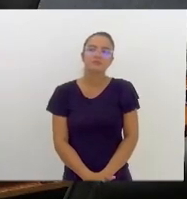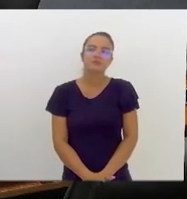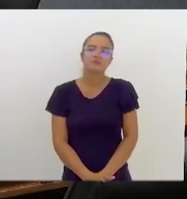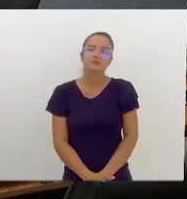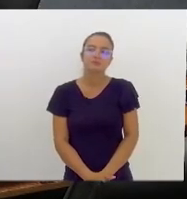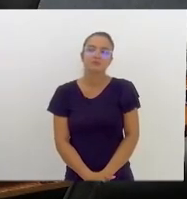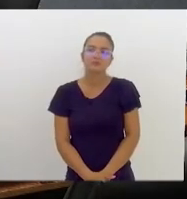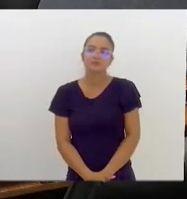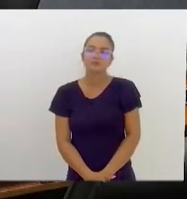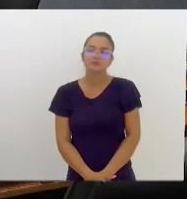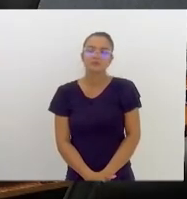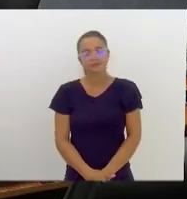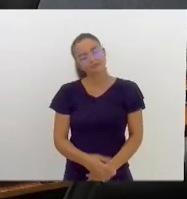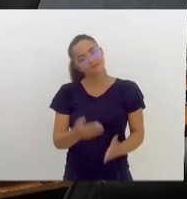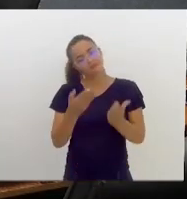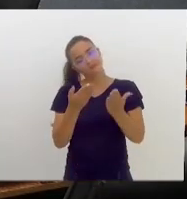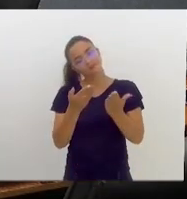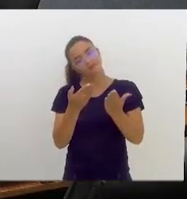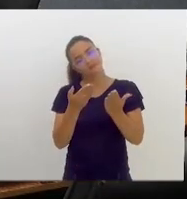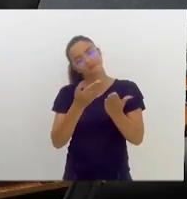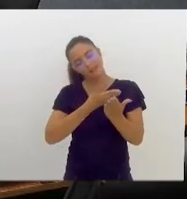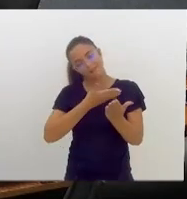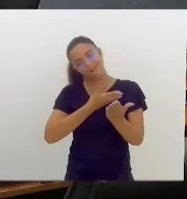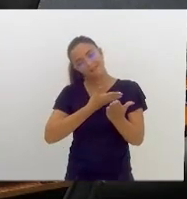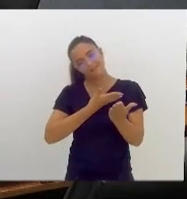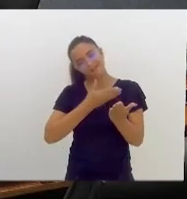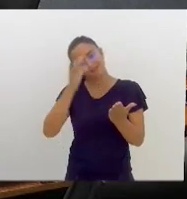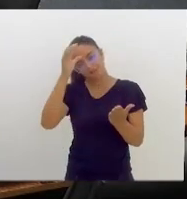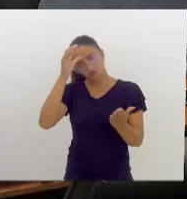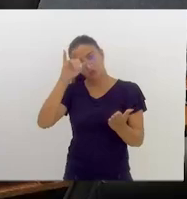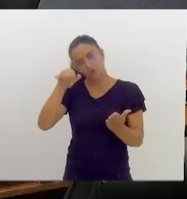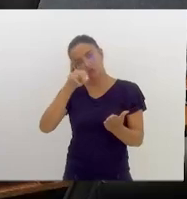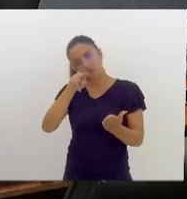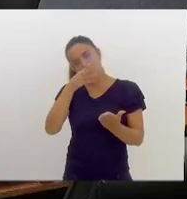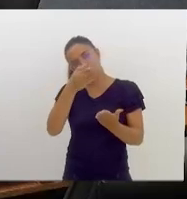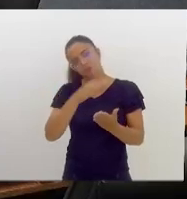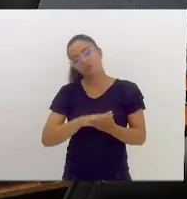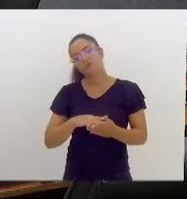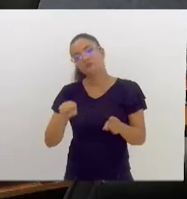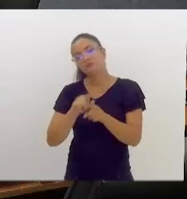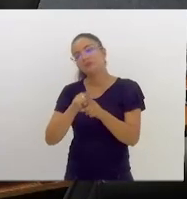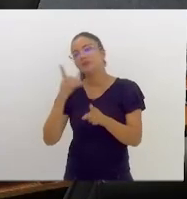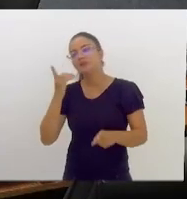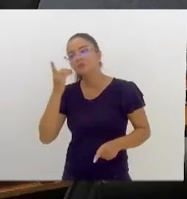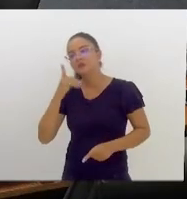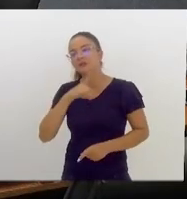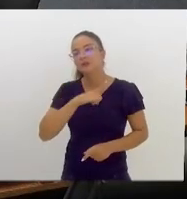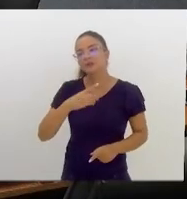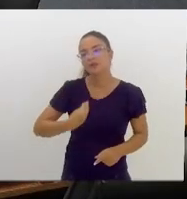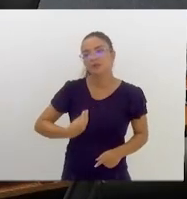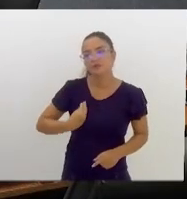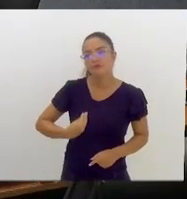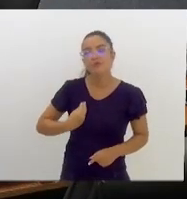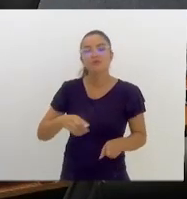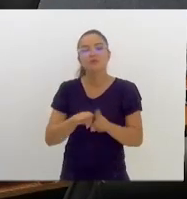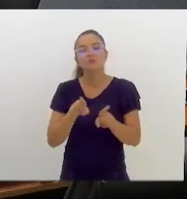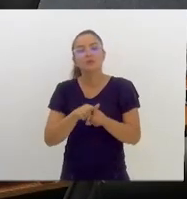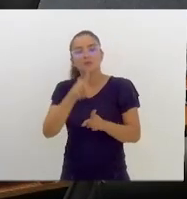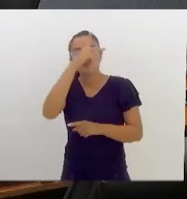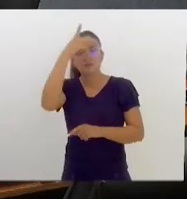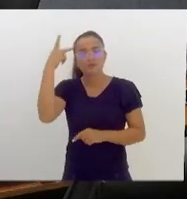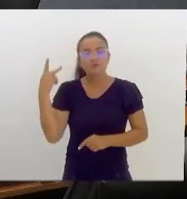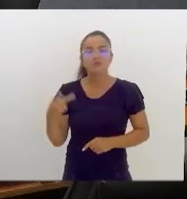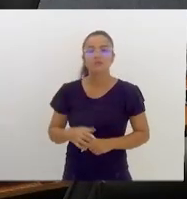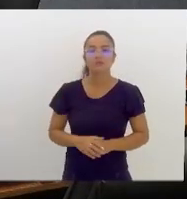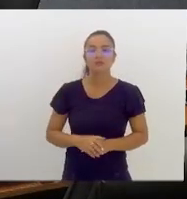Nossa presidente, querida amiga Tia Ju, aos 9 deputados aqui na casa, a quem está nos assistindo pela